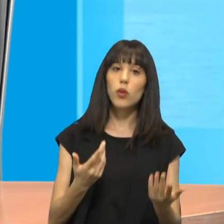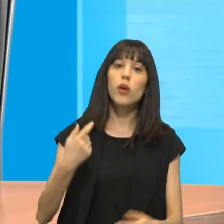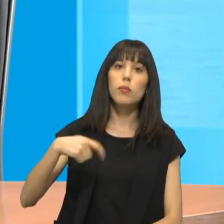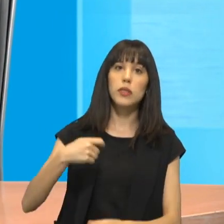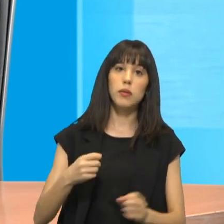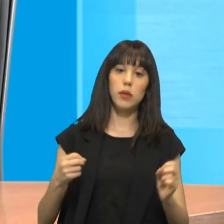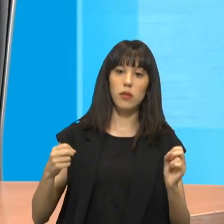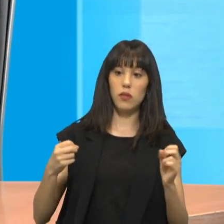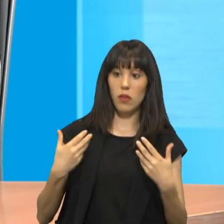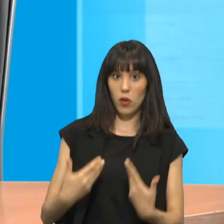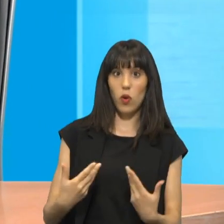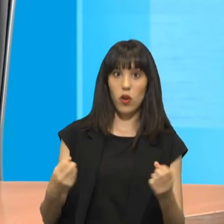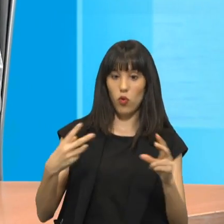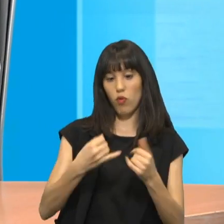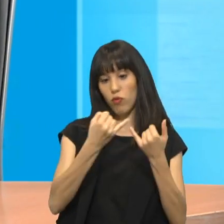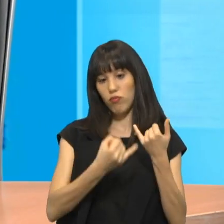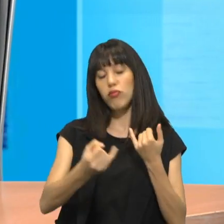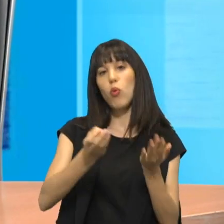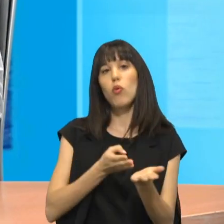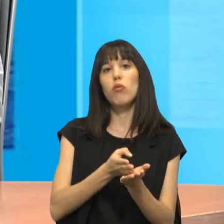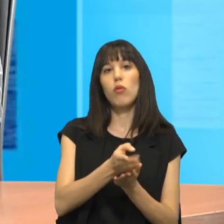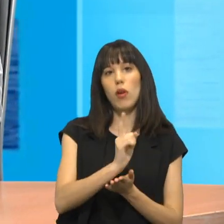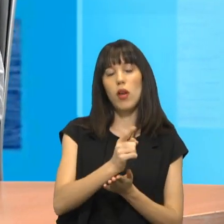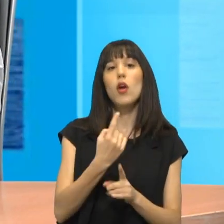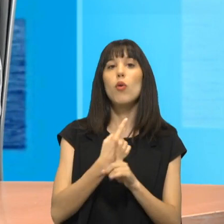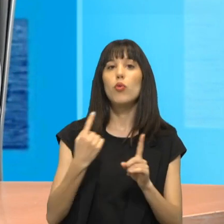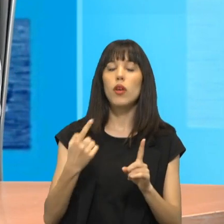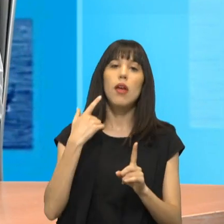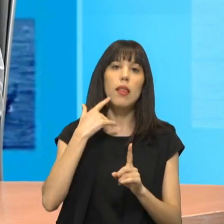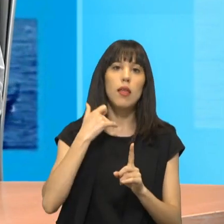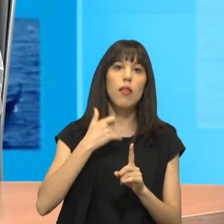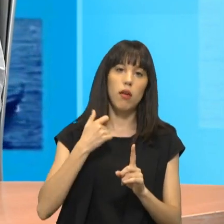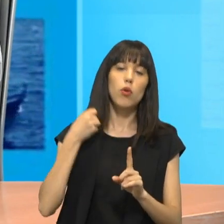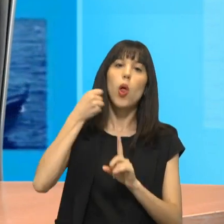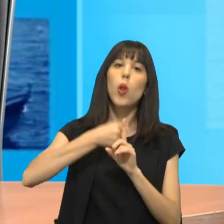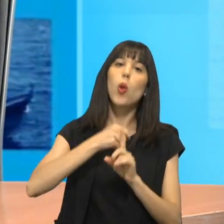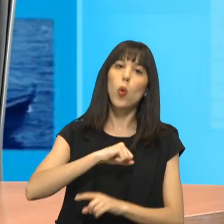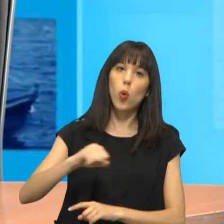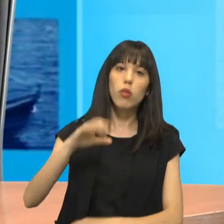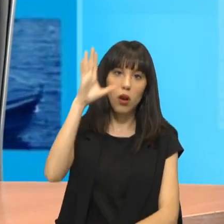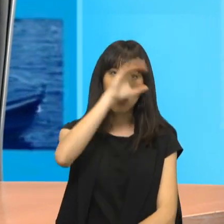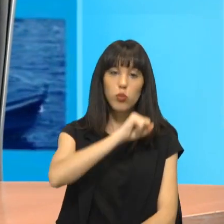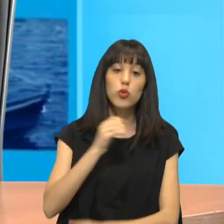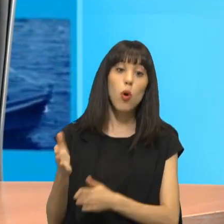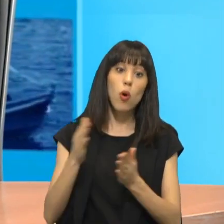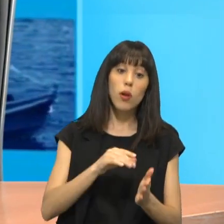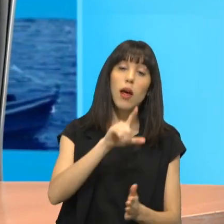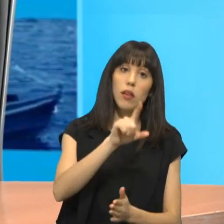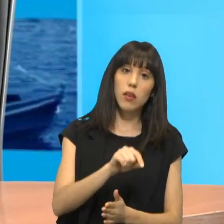novo Presidente que vai continuar, nomeadamente aquilo que diz respeito ao combate aos abusos, mas não só. Mesmo em relação ao caminho sinodal que a Igreja está a